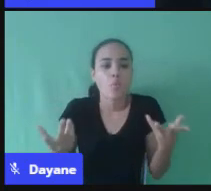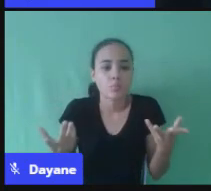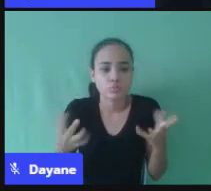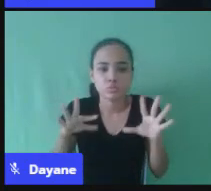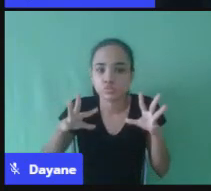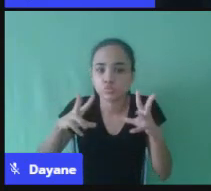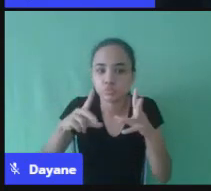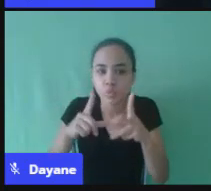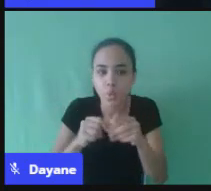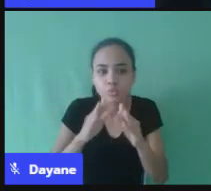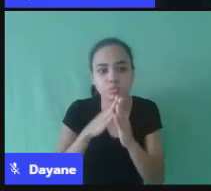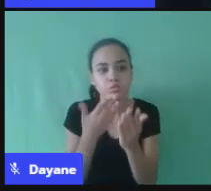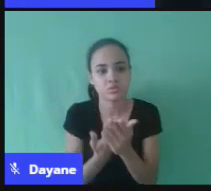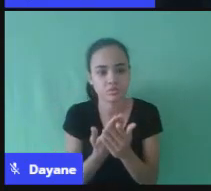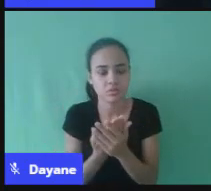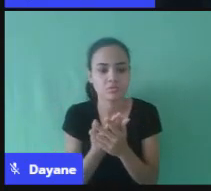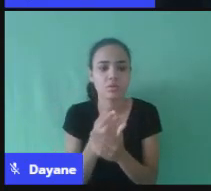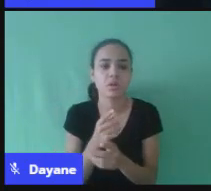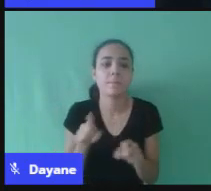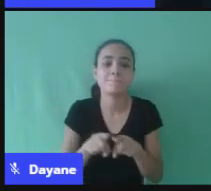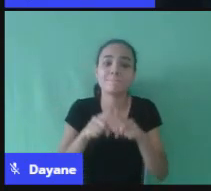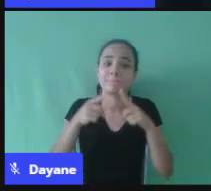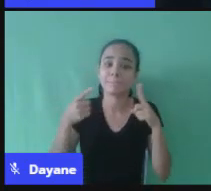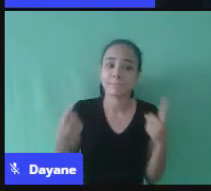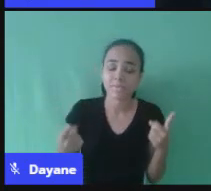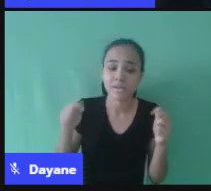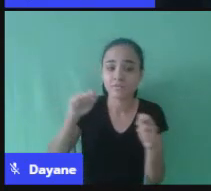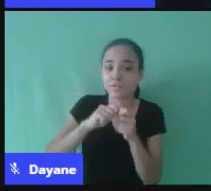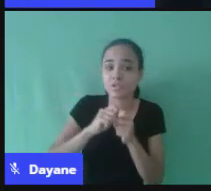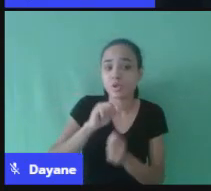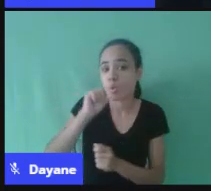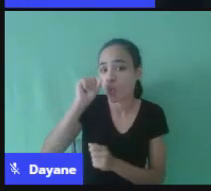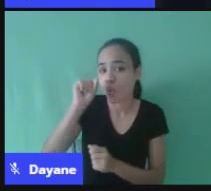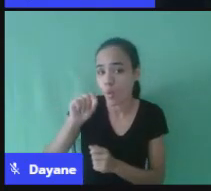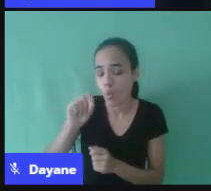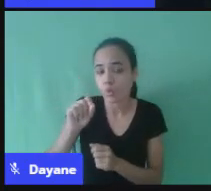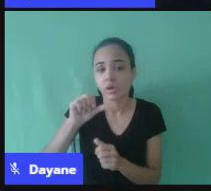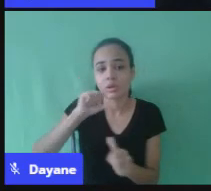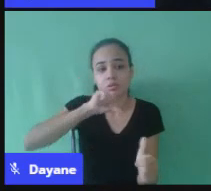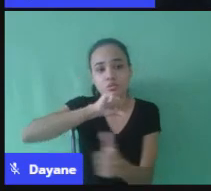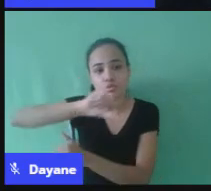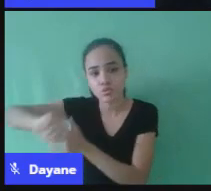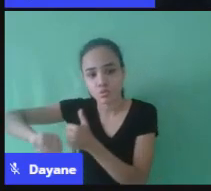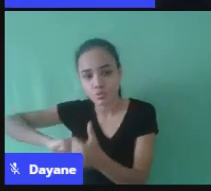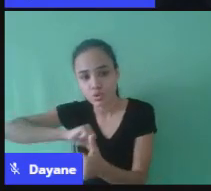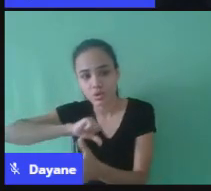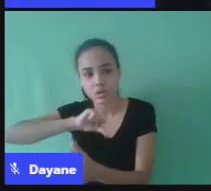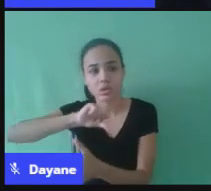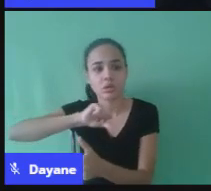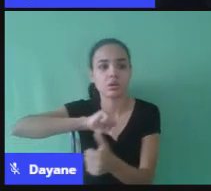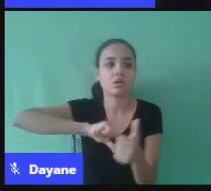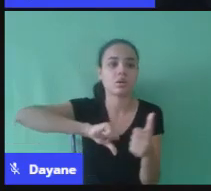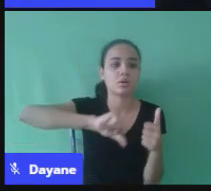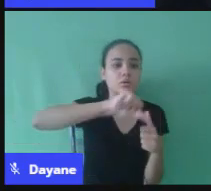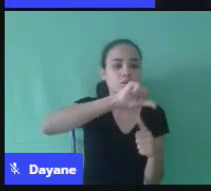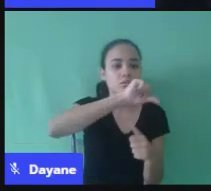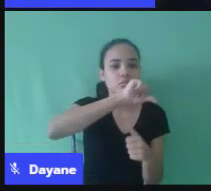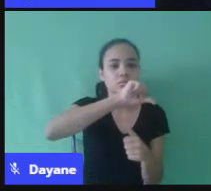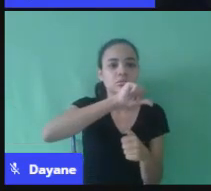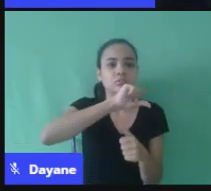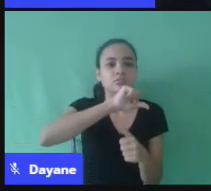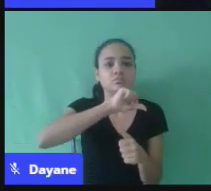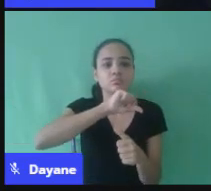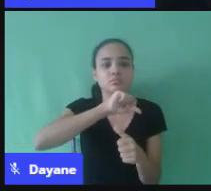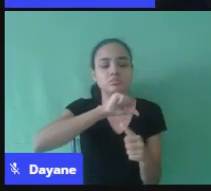né? Nesse primeiro momento, pensando o hibridismo, né? E pensando isso de uma